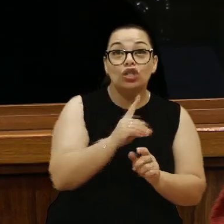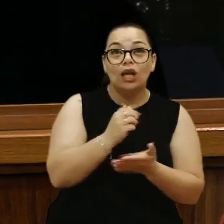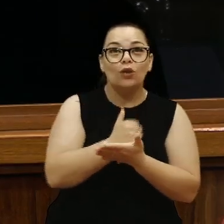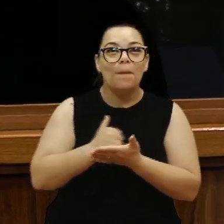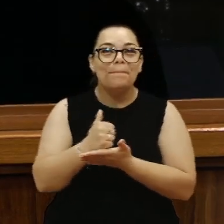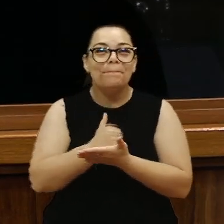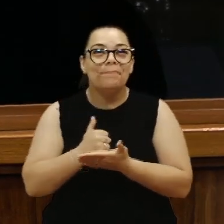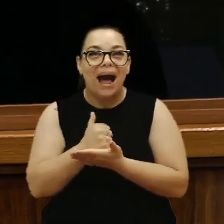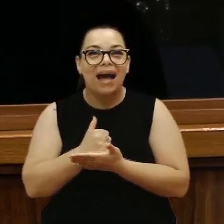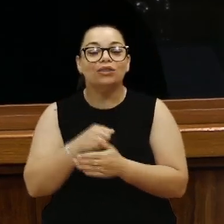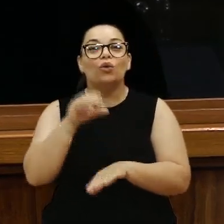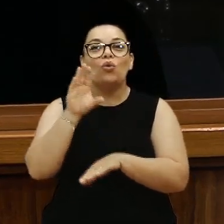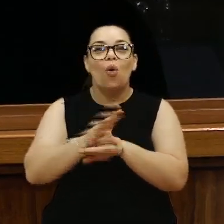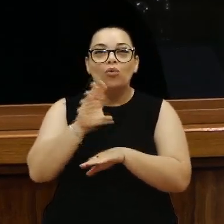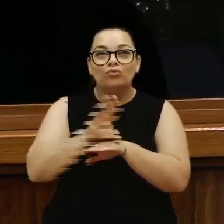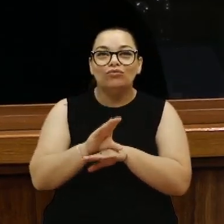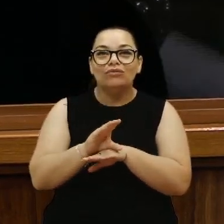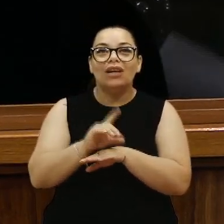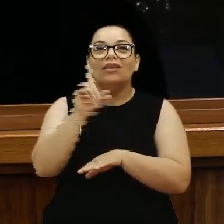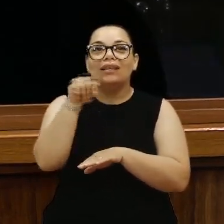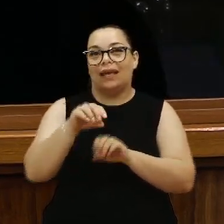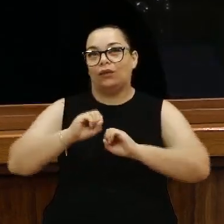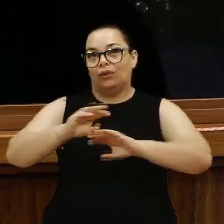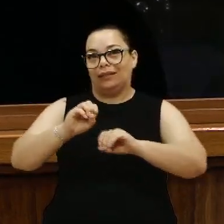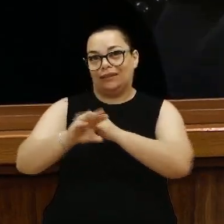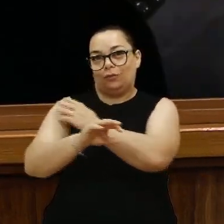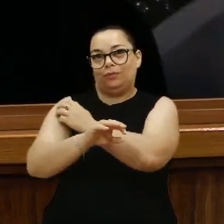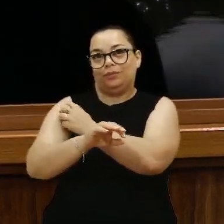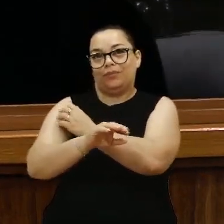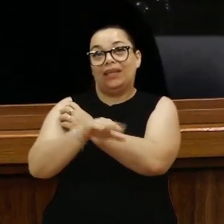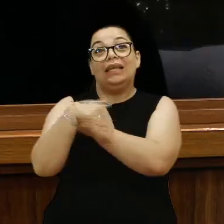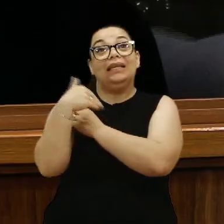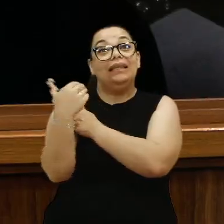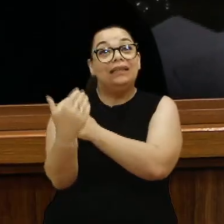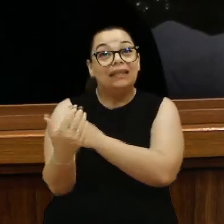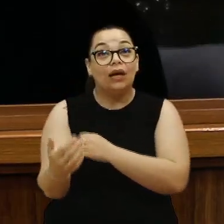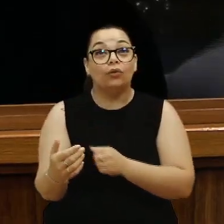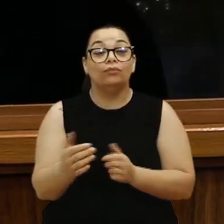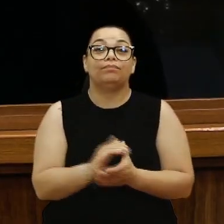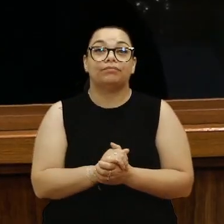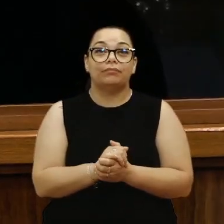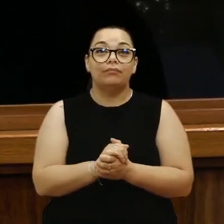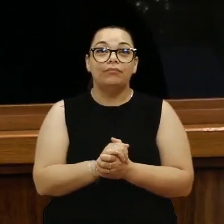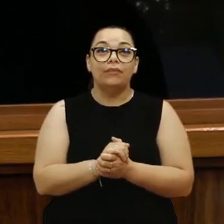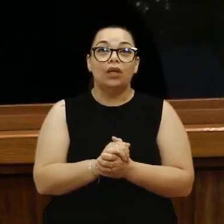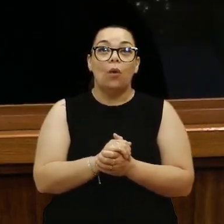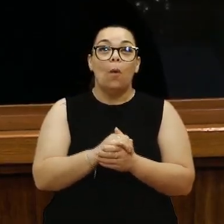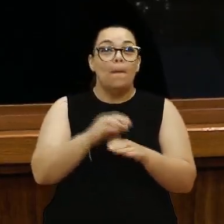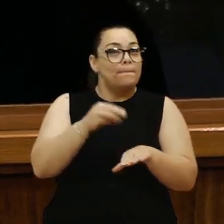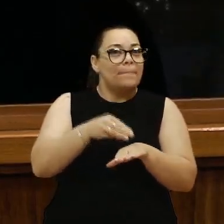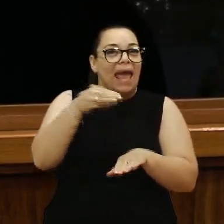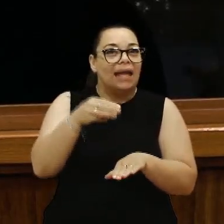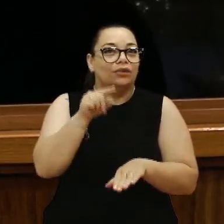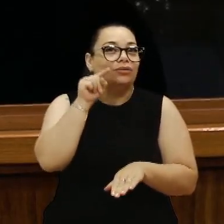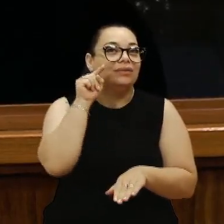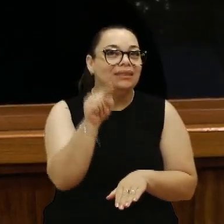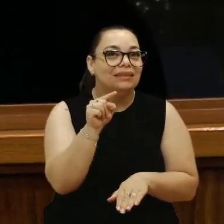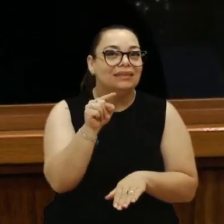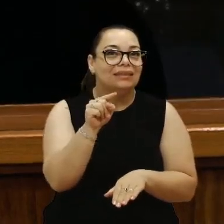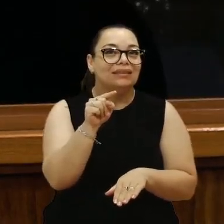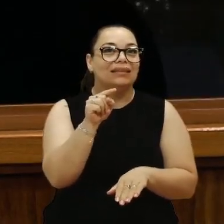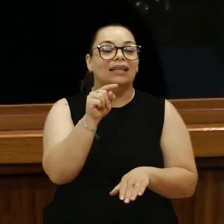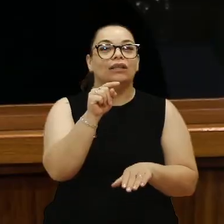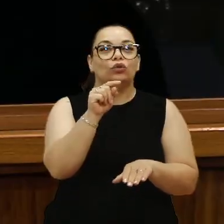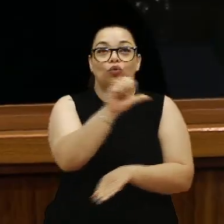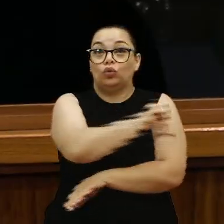básico constitucional, que é a educação. Então, mais do que só o mérito dele, que é a questão dos